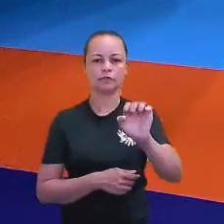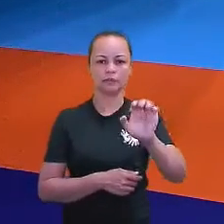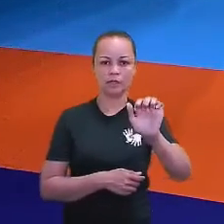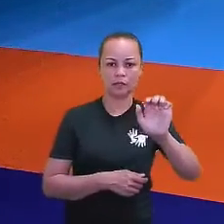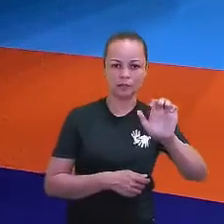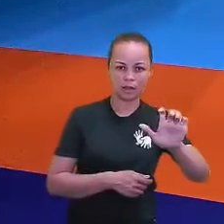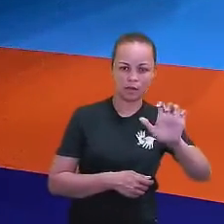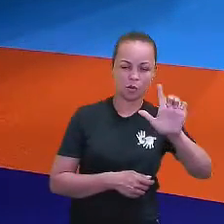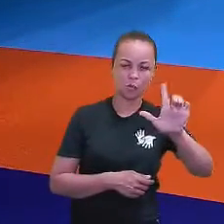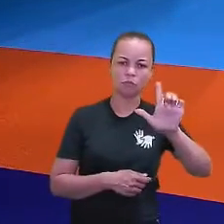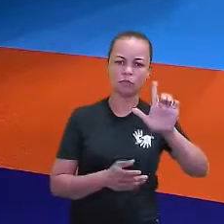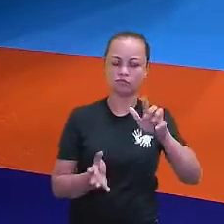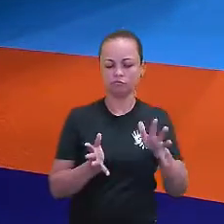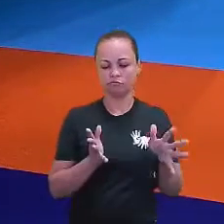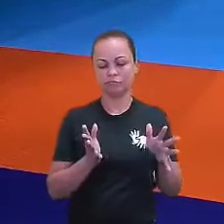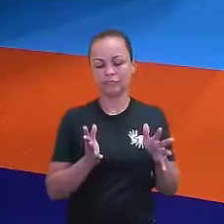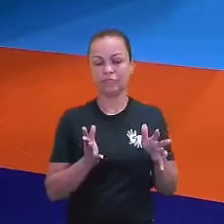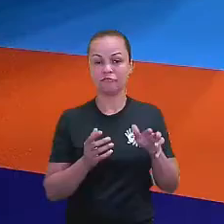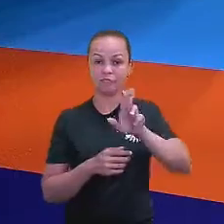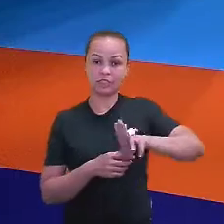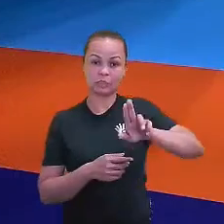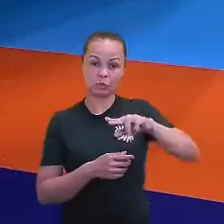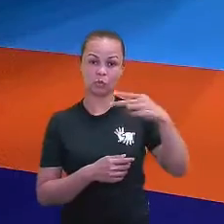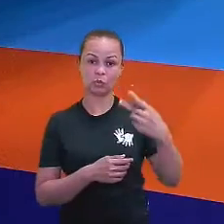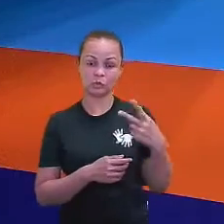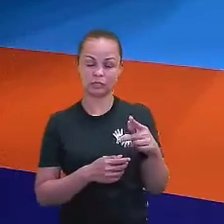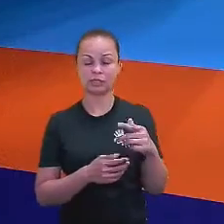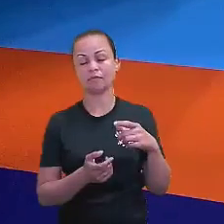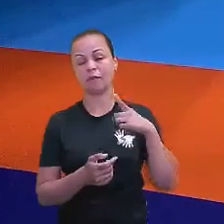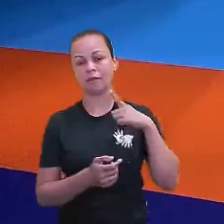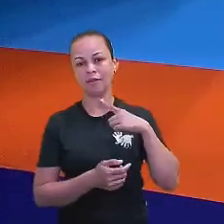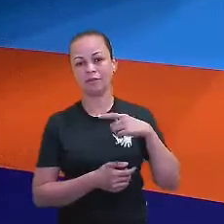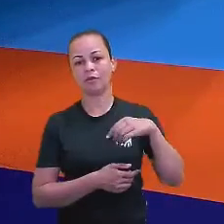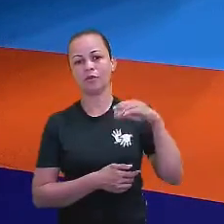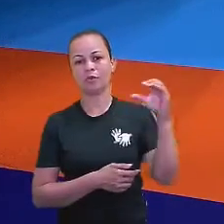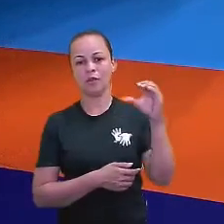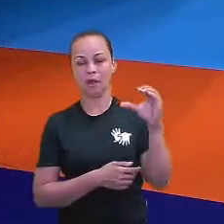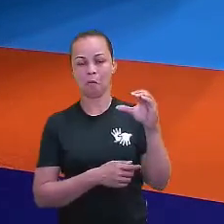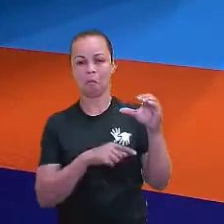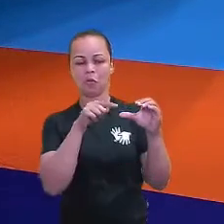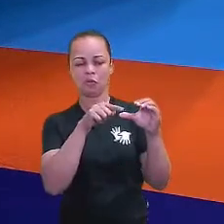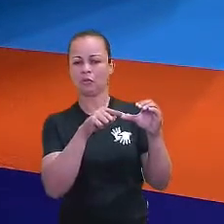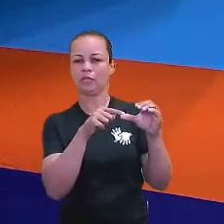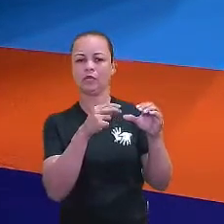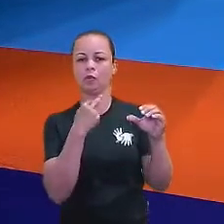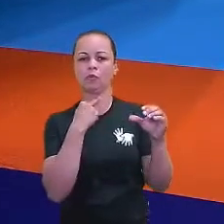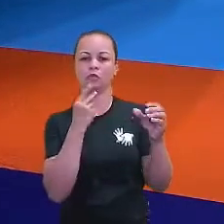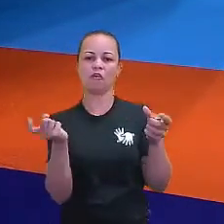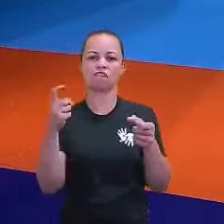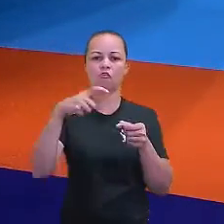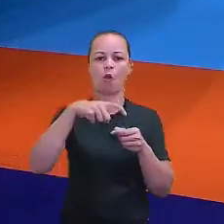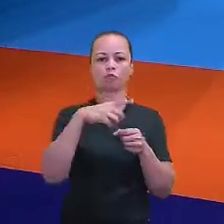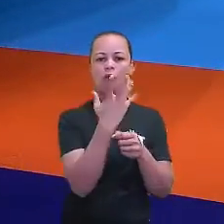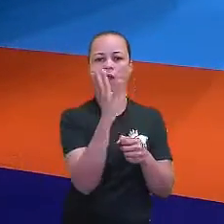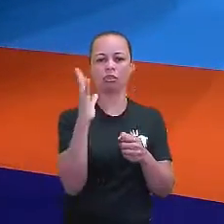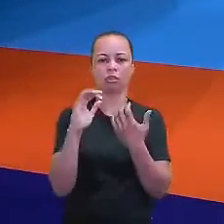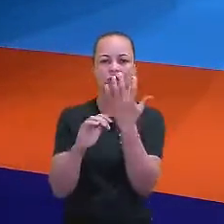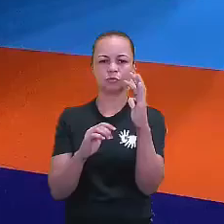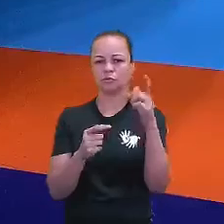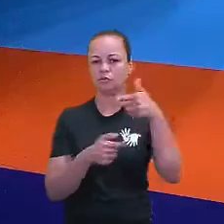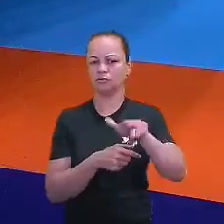desses elementos, a gente, de certa forma, tira um carbono que não deveria voltar para a natureza. E aí, a gente não vai ter, vamos dizer,